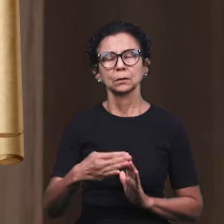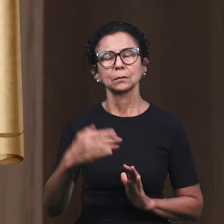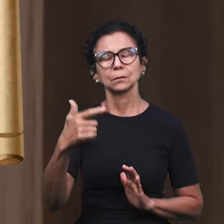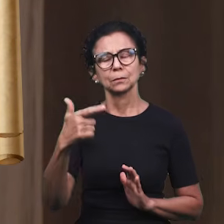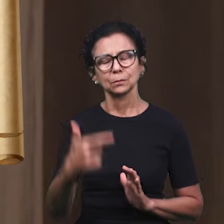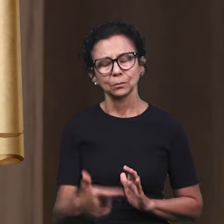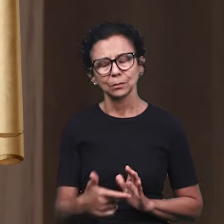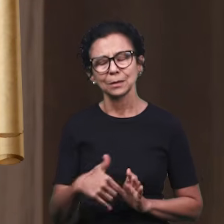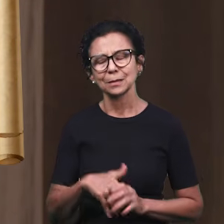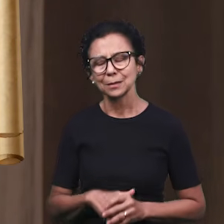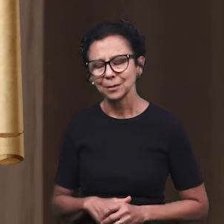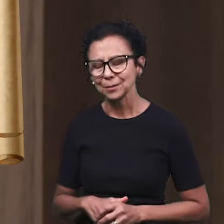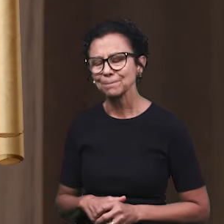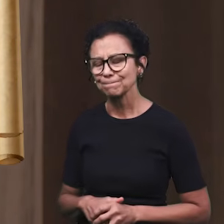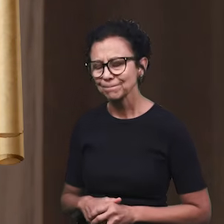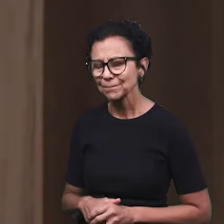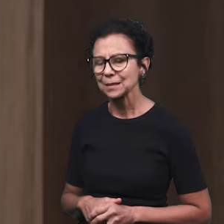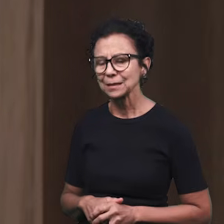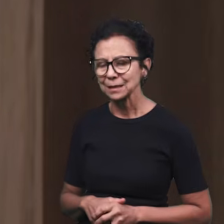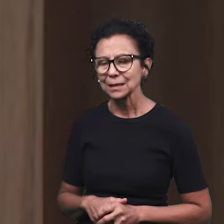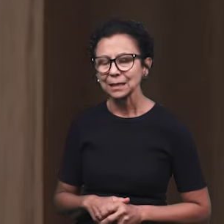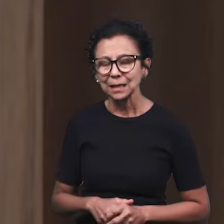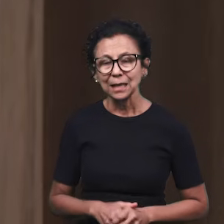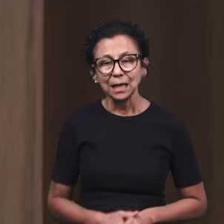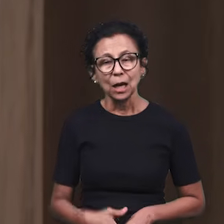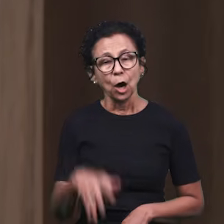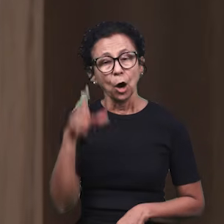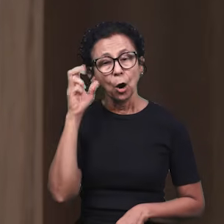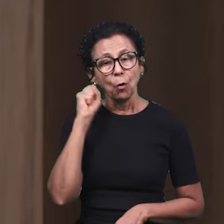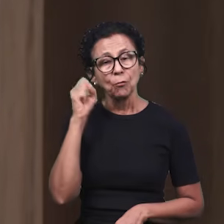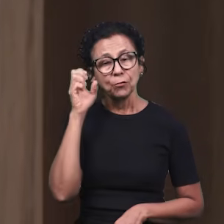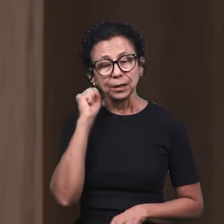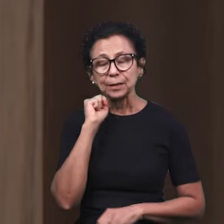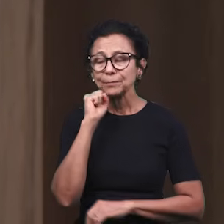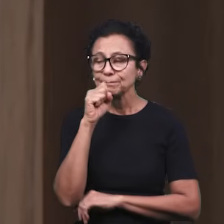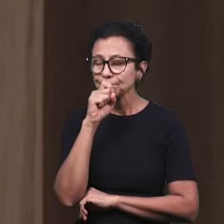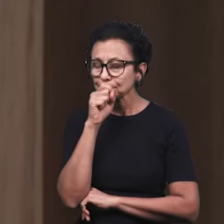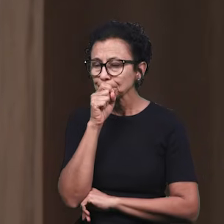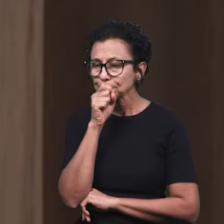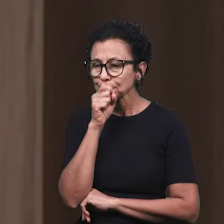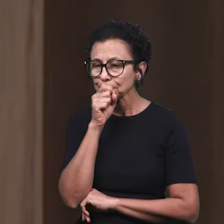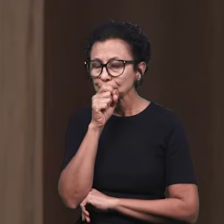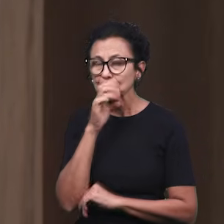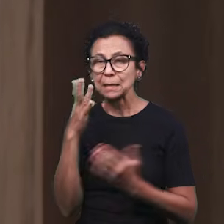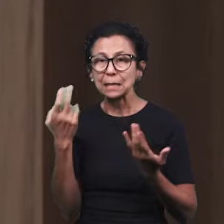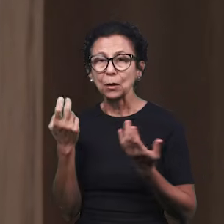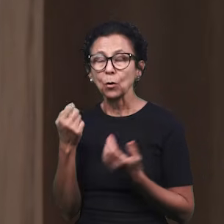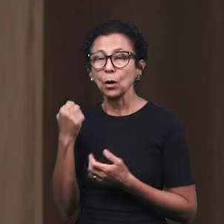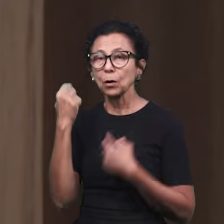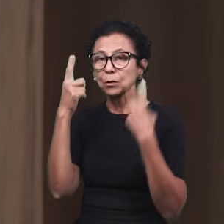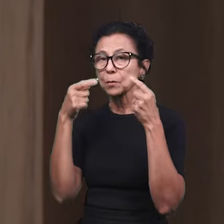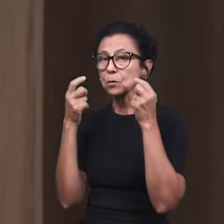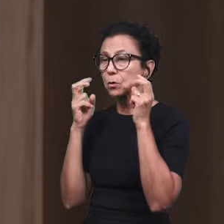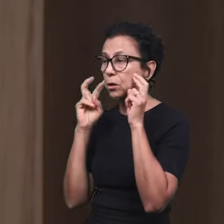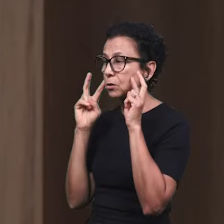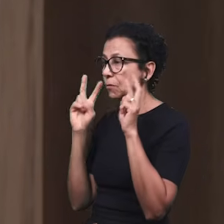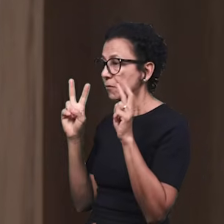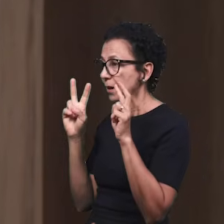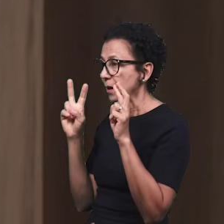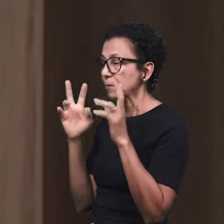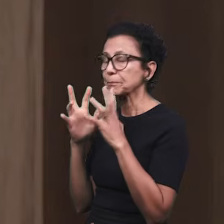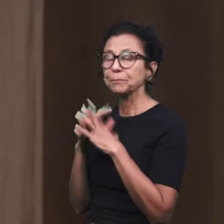te veem os meus olhos. A experiência dos homens que